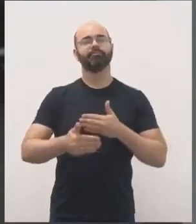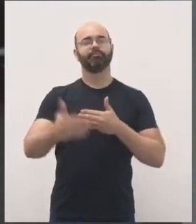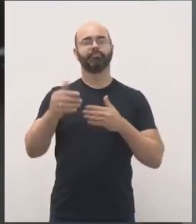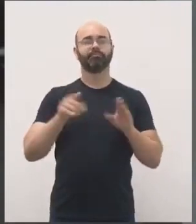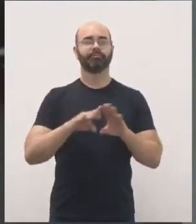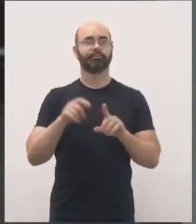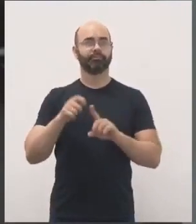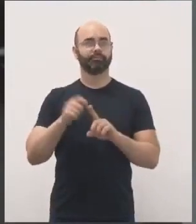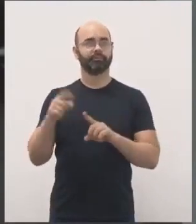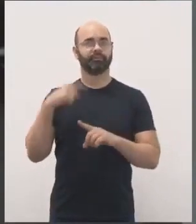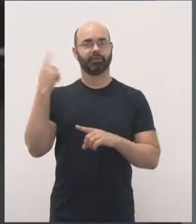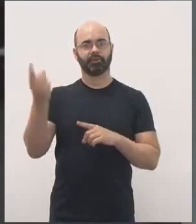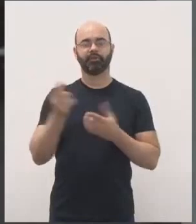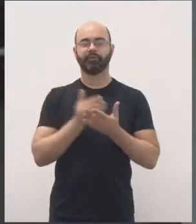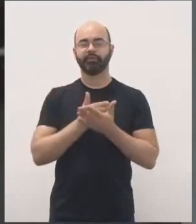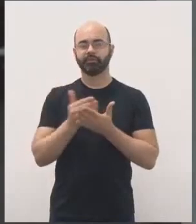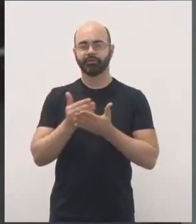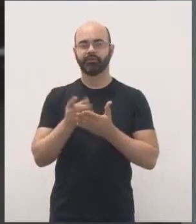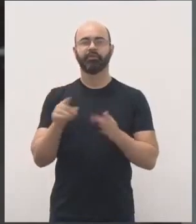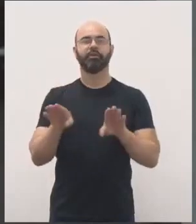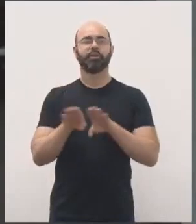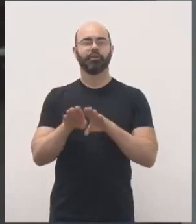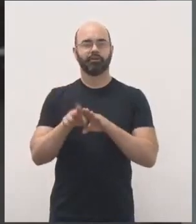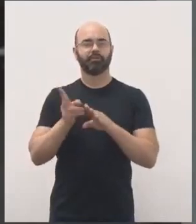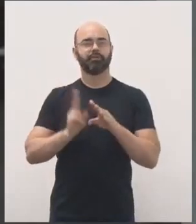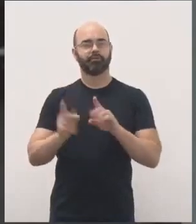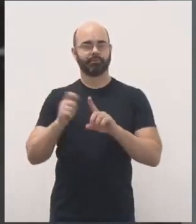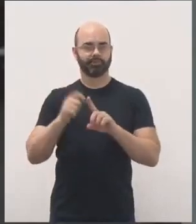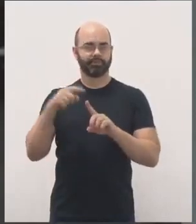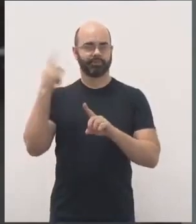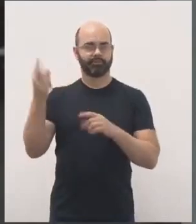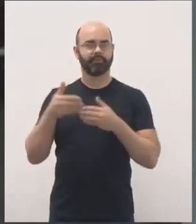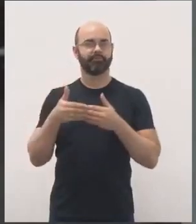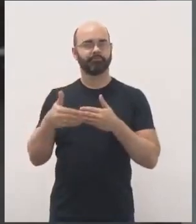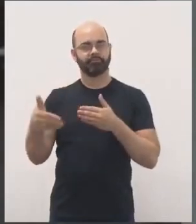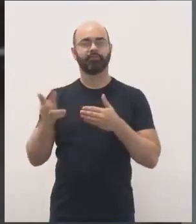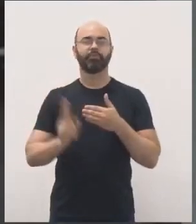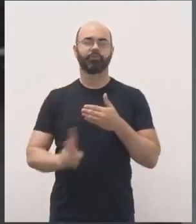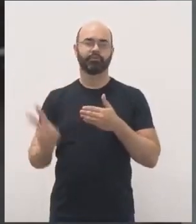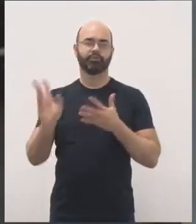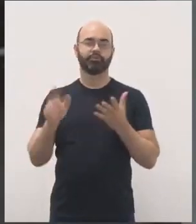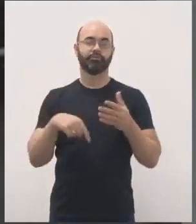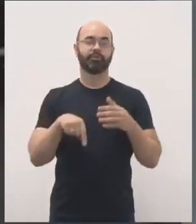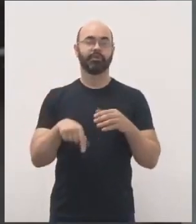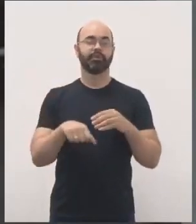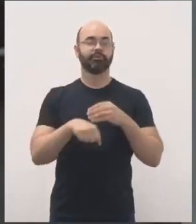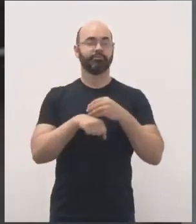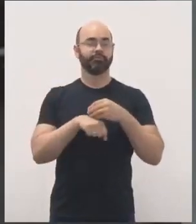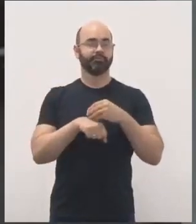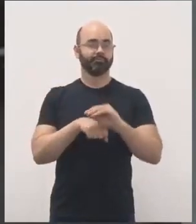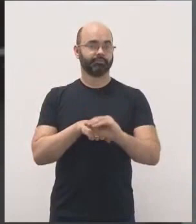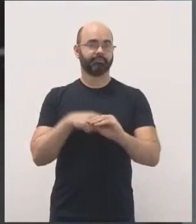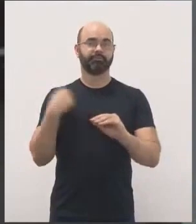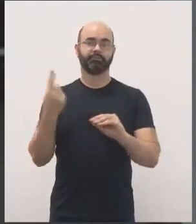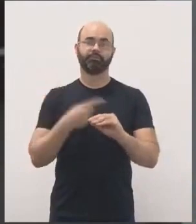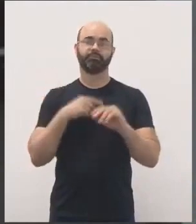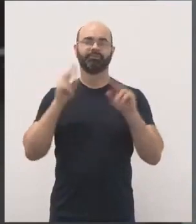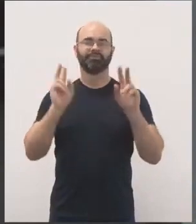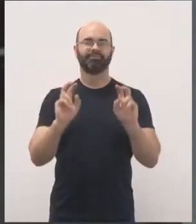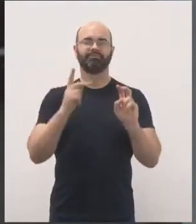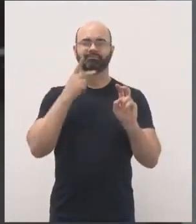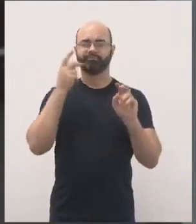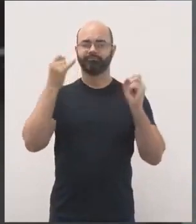pouco do próximo mês, e aqui já fica também uma outra recomendação, né, que a gente não fale